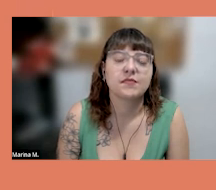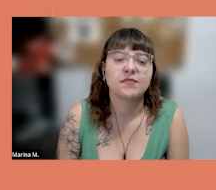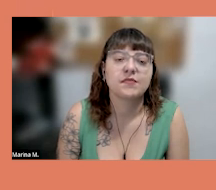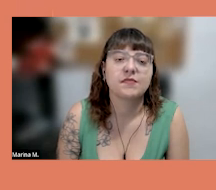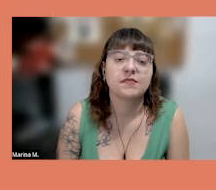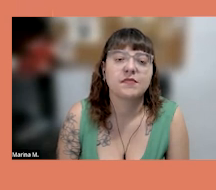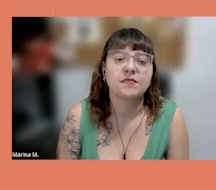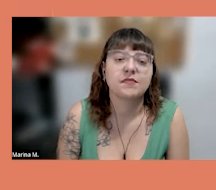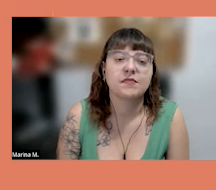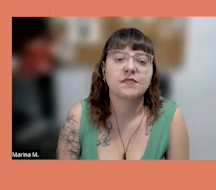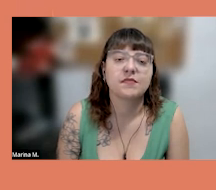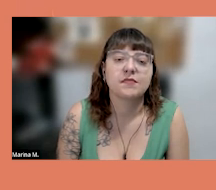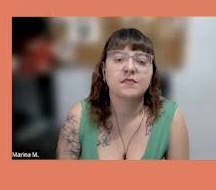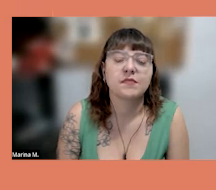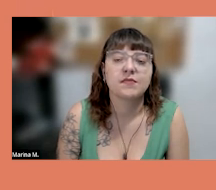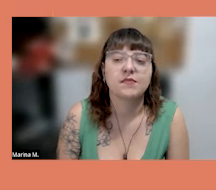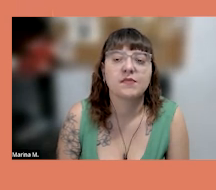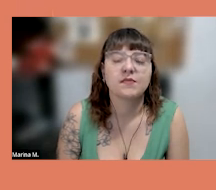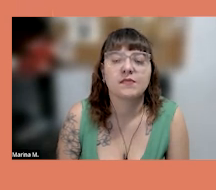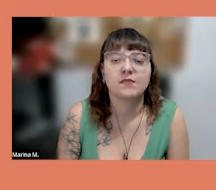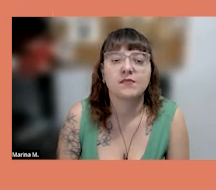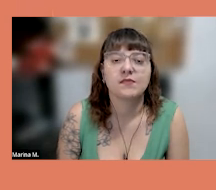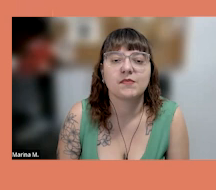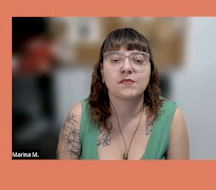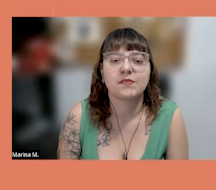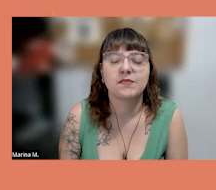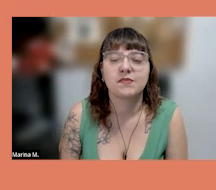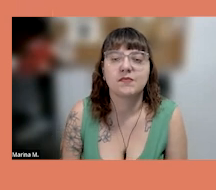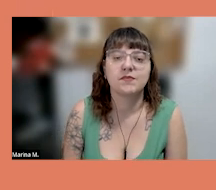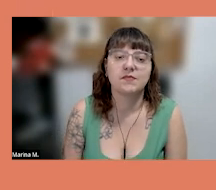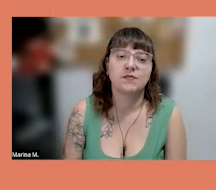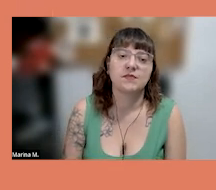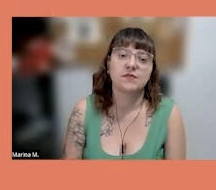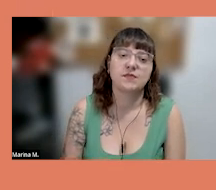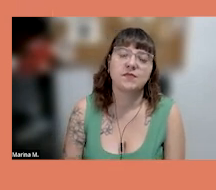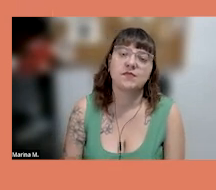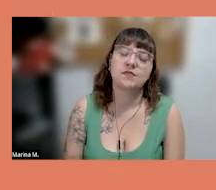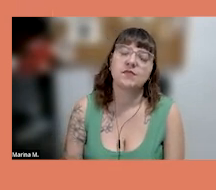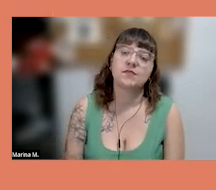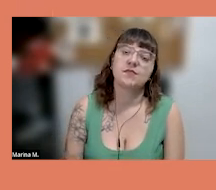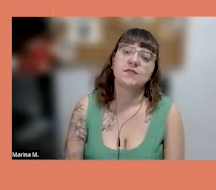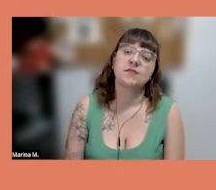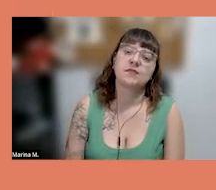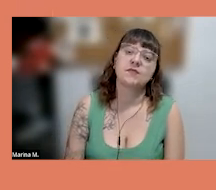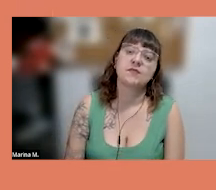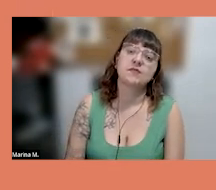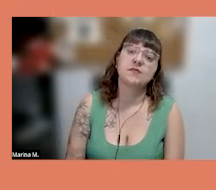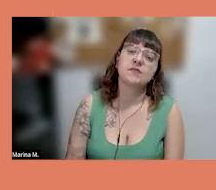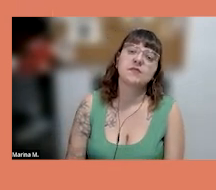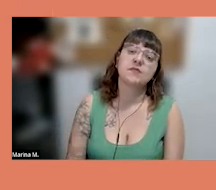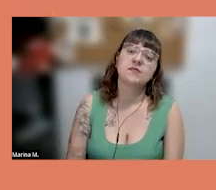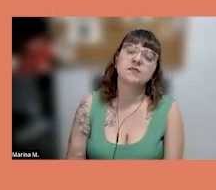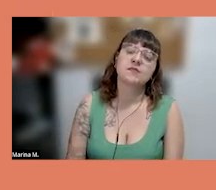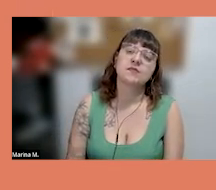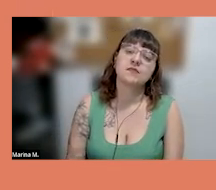sobre eleições. Então, é só escolher o que você quer e o QGIS provavelmente vai fazer quando tem a ver com mapas. Bom,